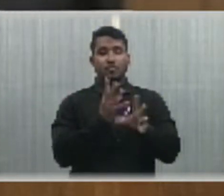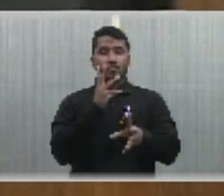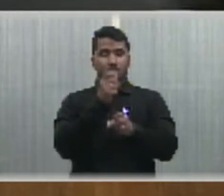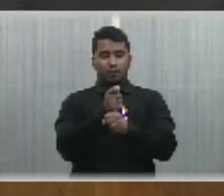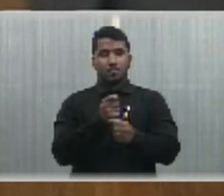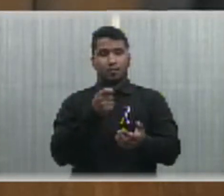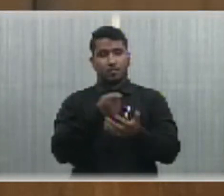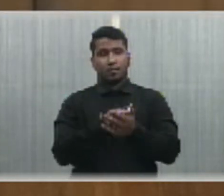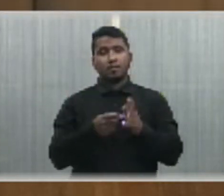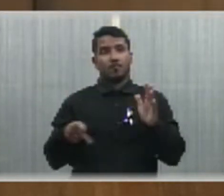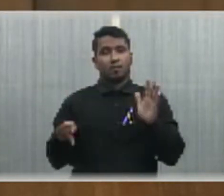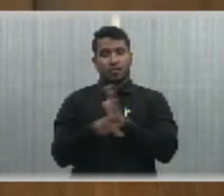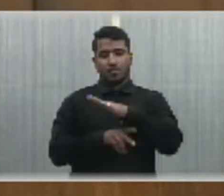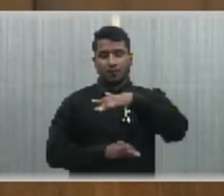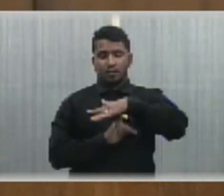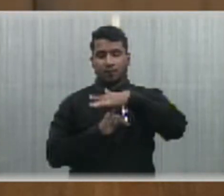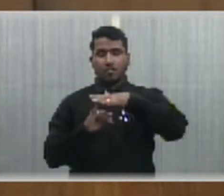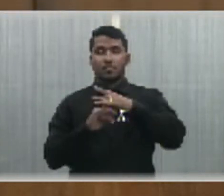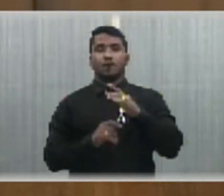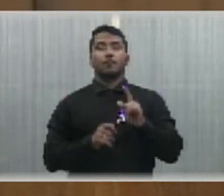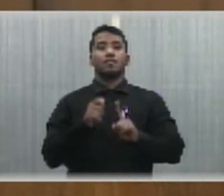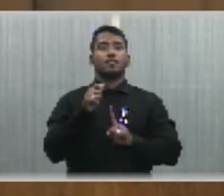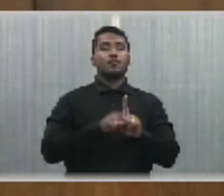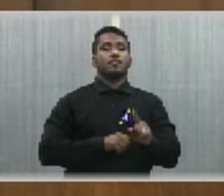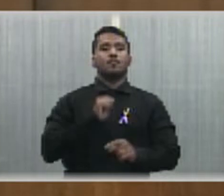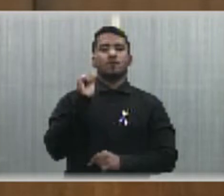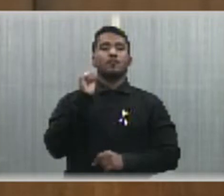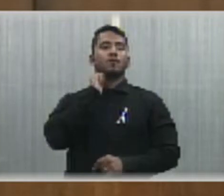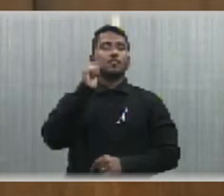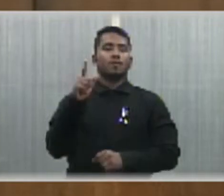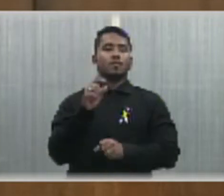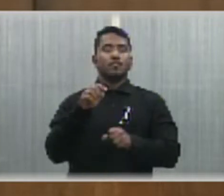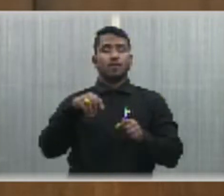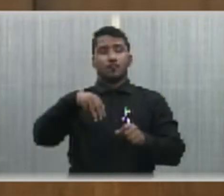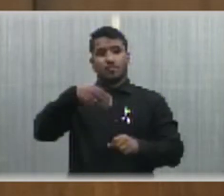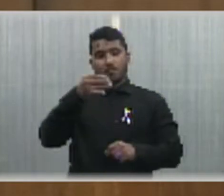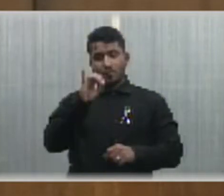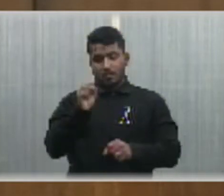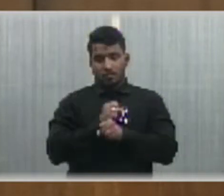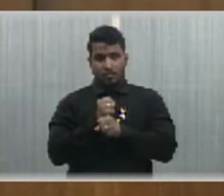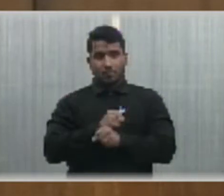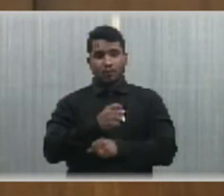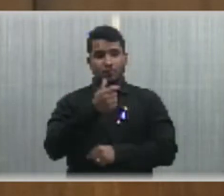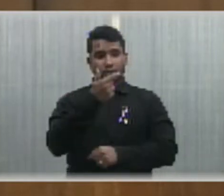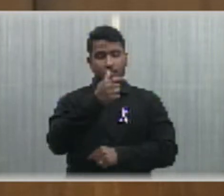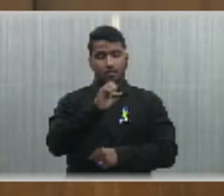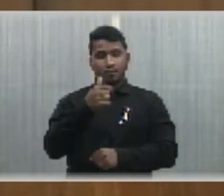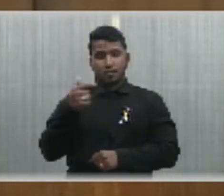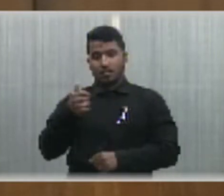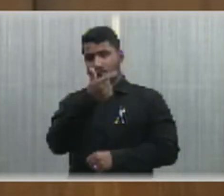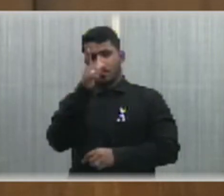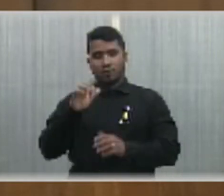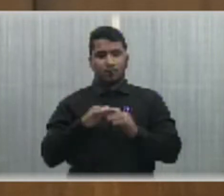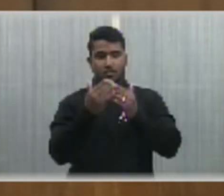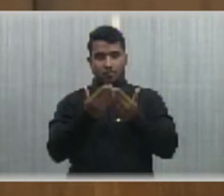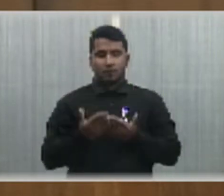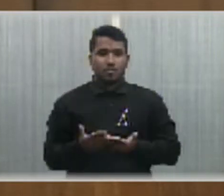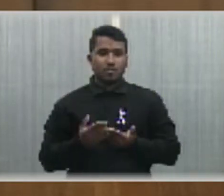de contas daquele órgão referente aos meses de abril e maio de 2022, e um